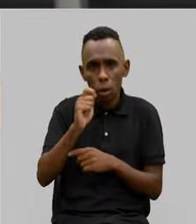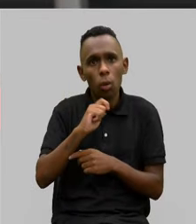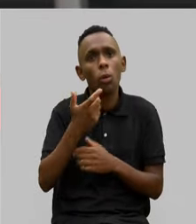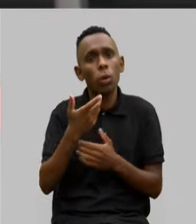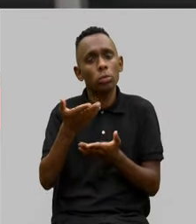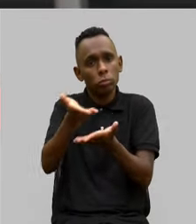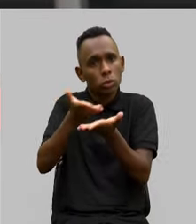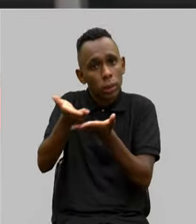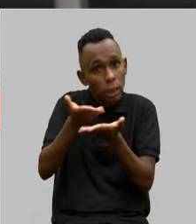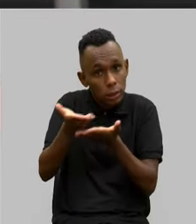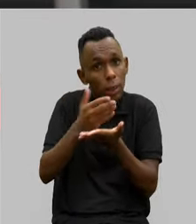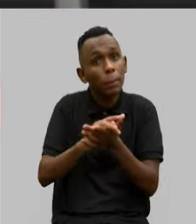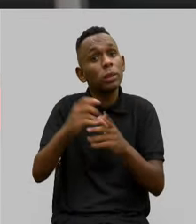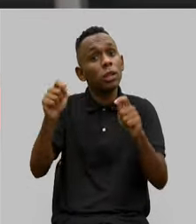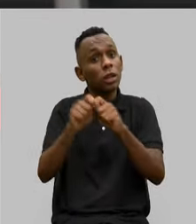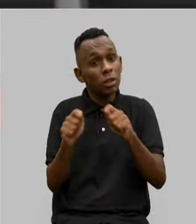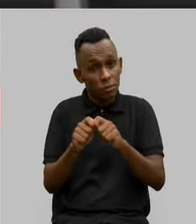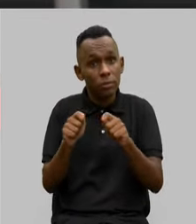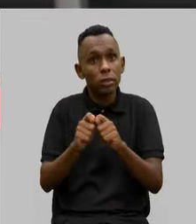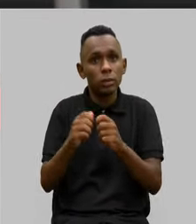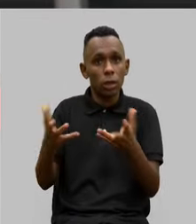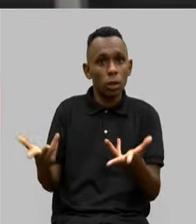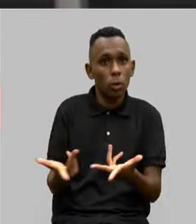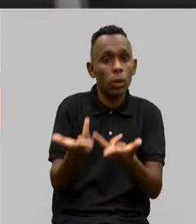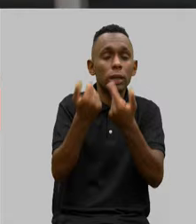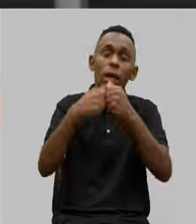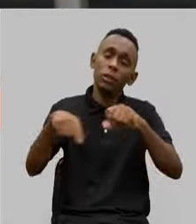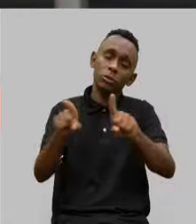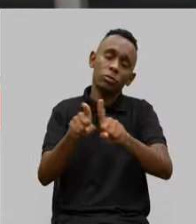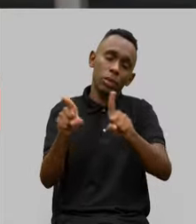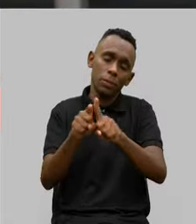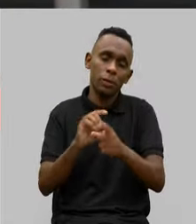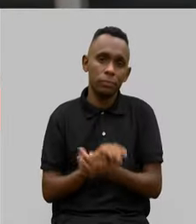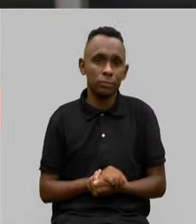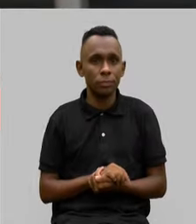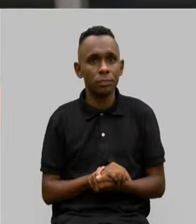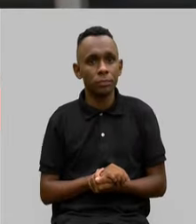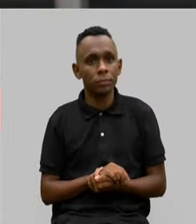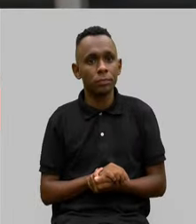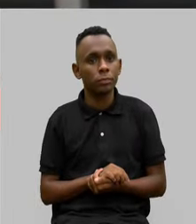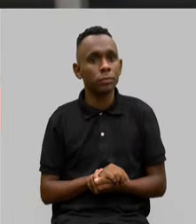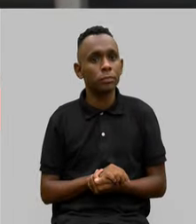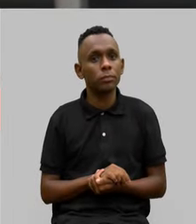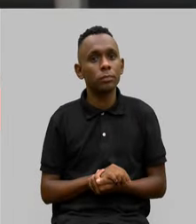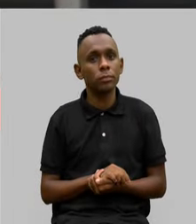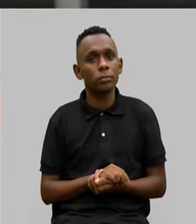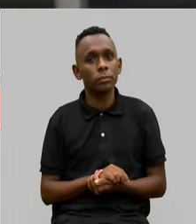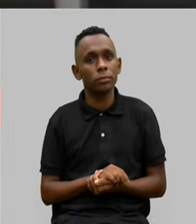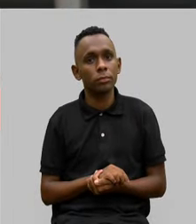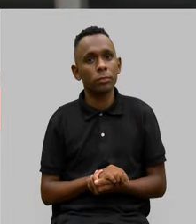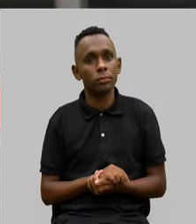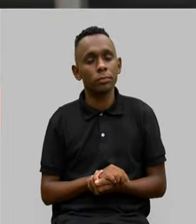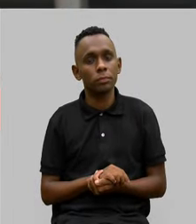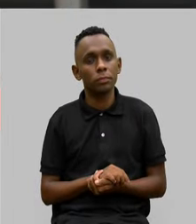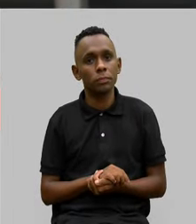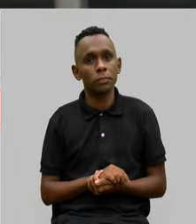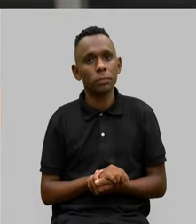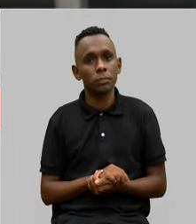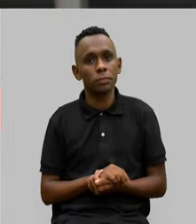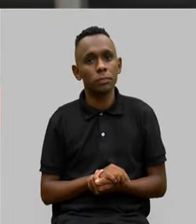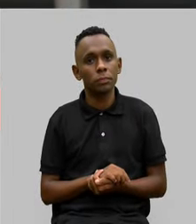tratamento e fazer isso de forma qualificada também eh pegar meu papelzinho